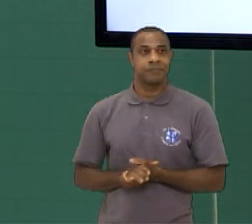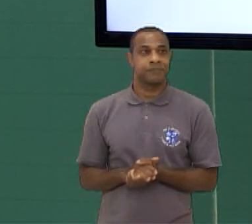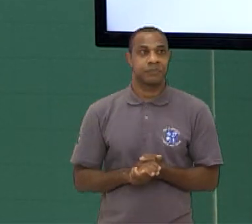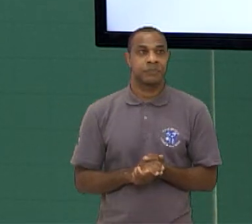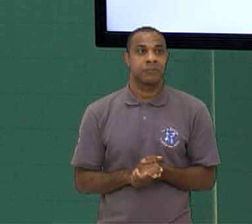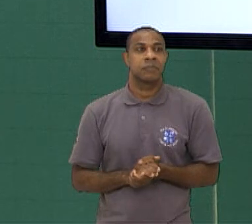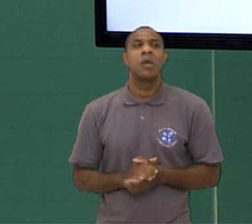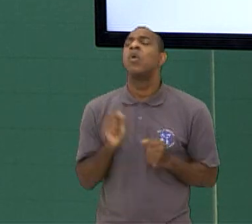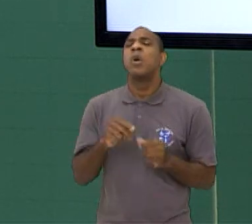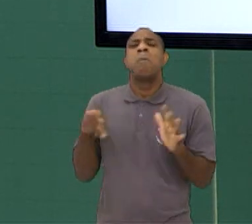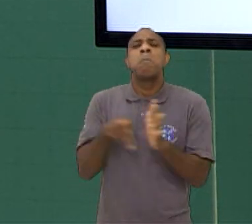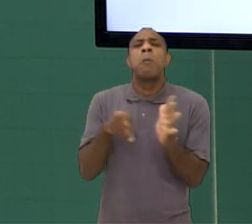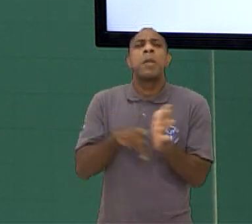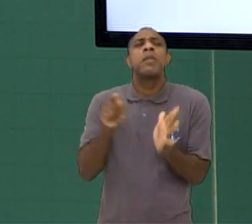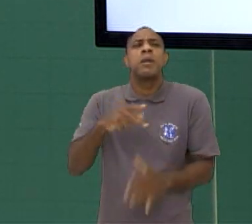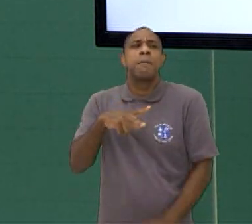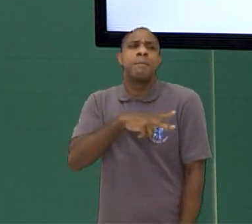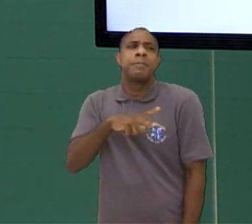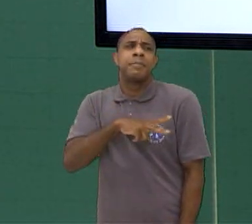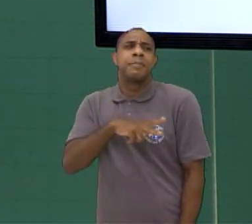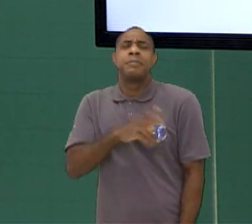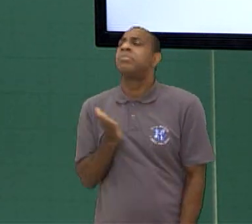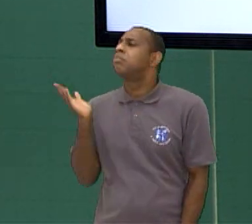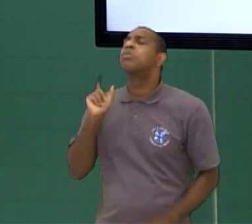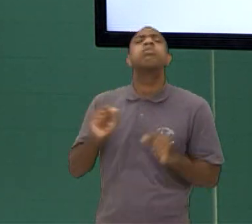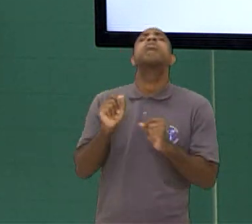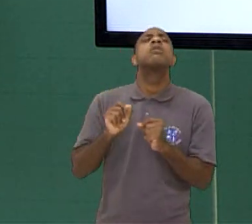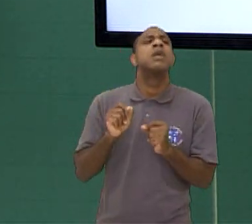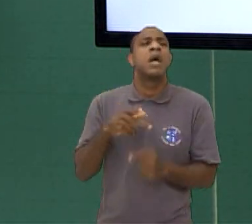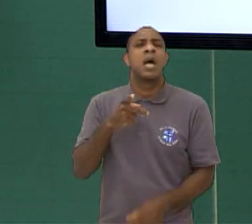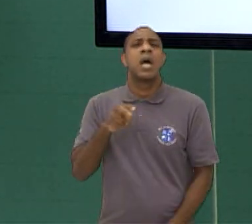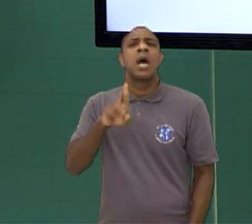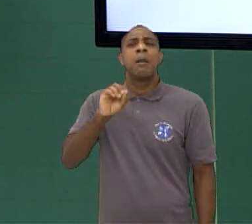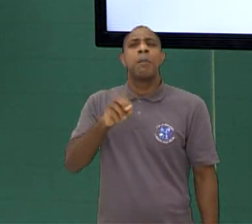Quem sabe o que é propriedade privada?